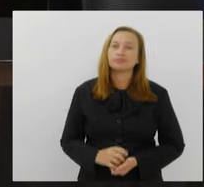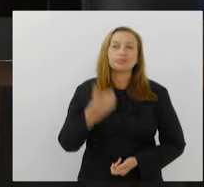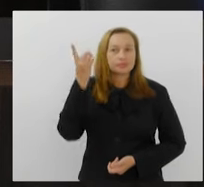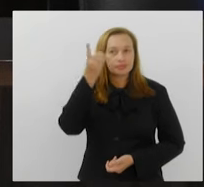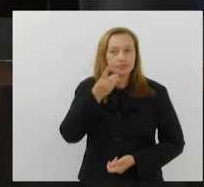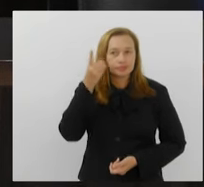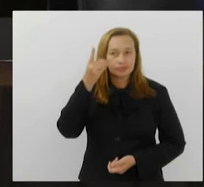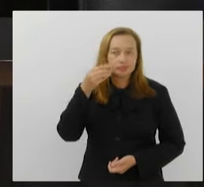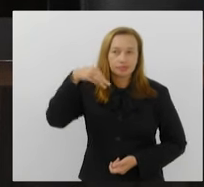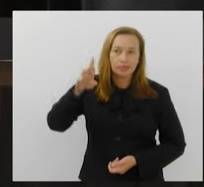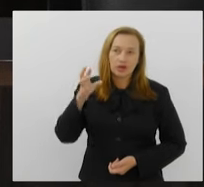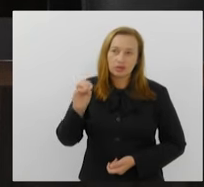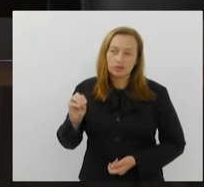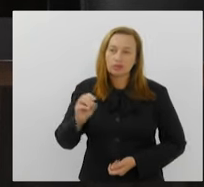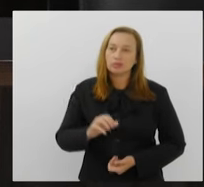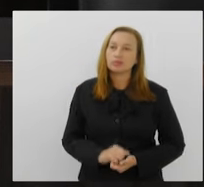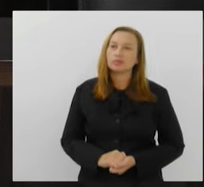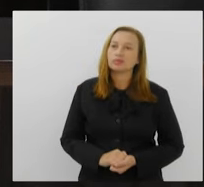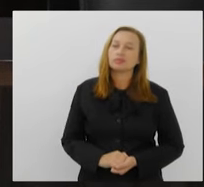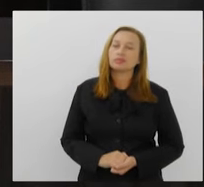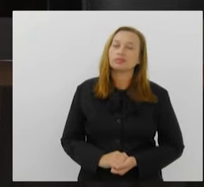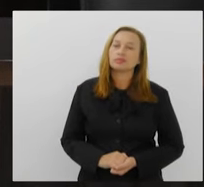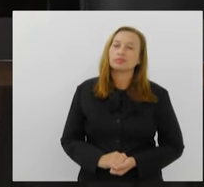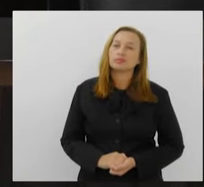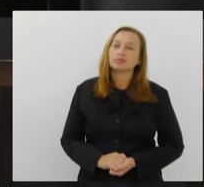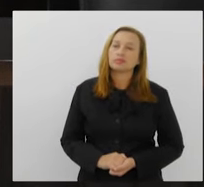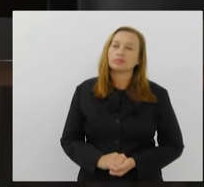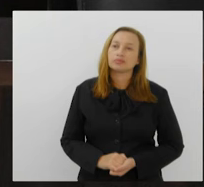Deputado Márcio Gualberto.